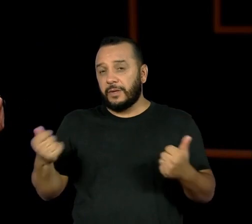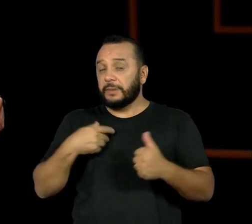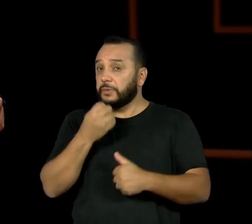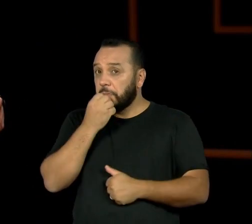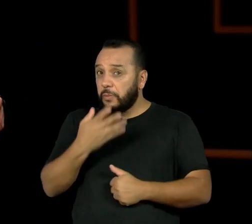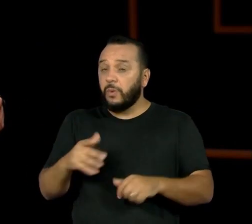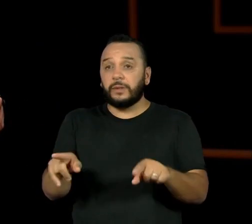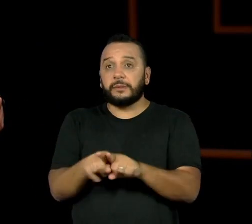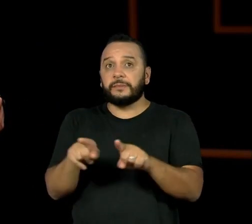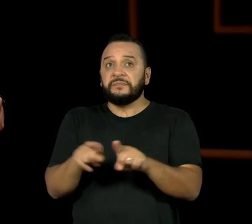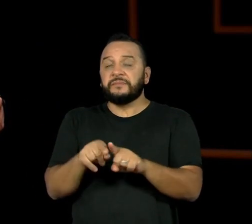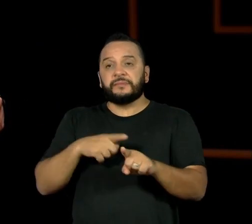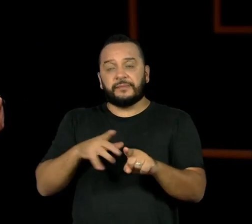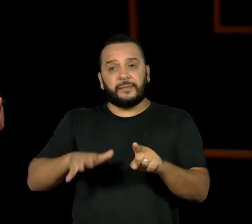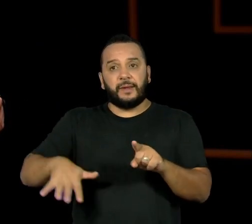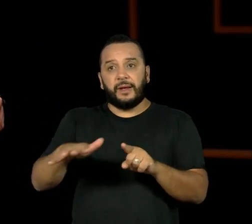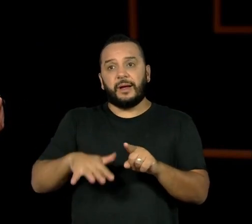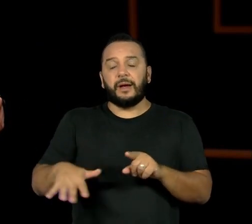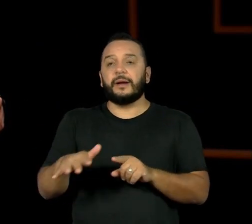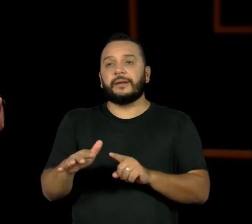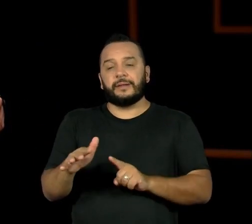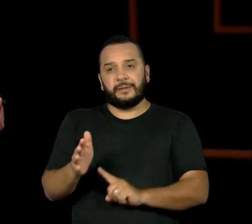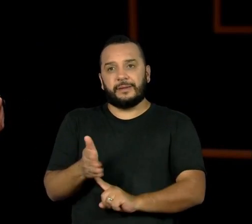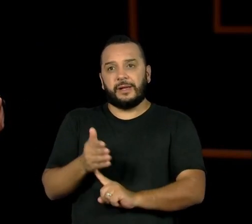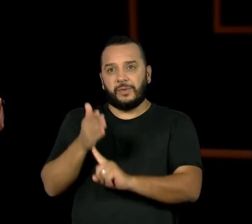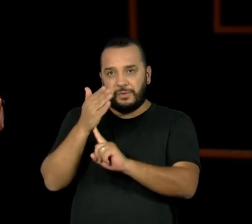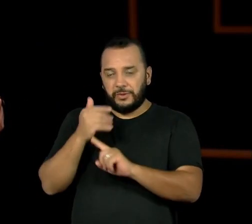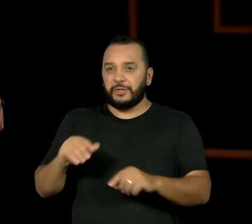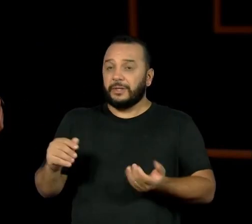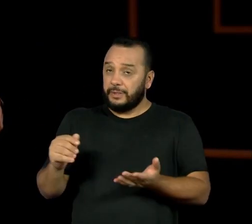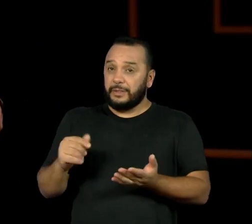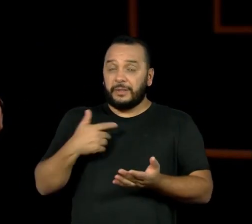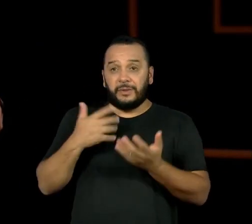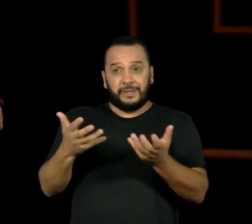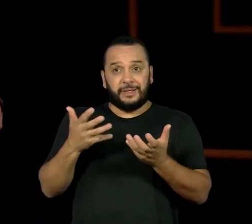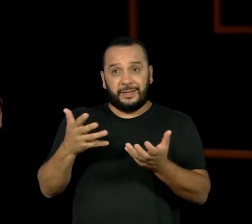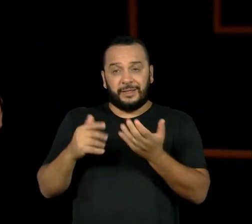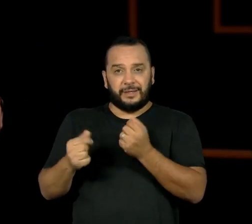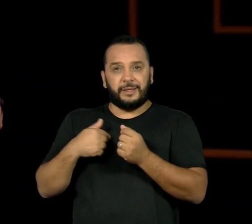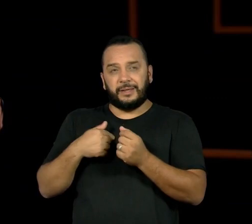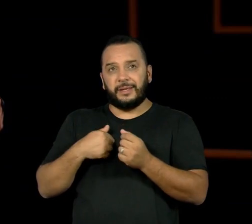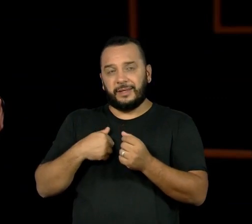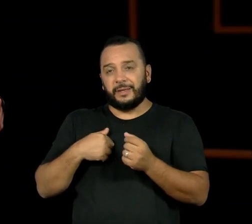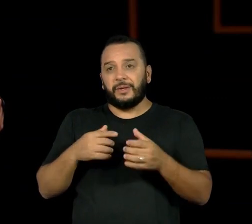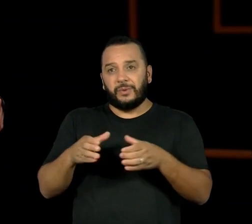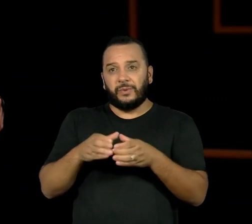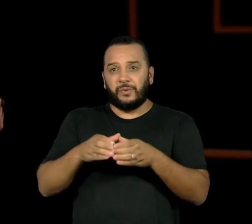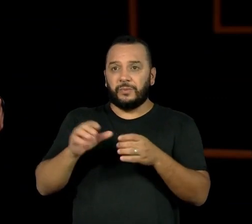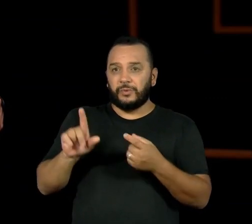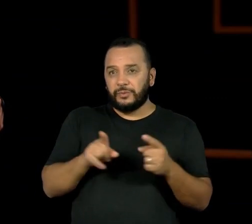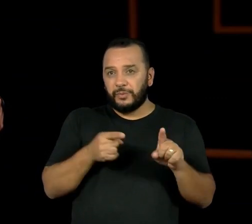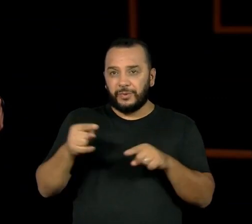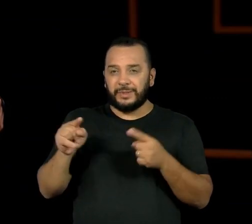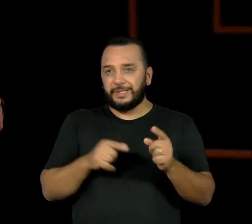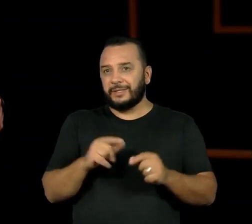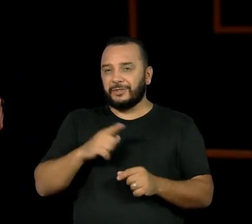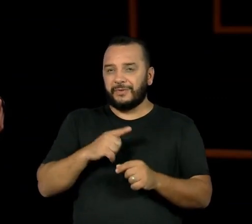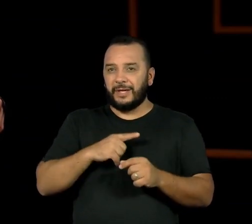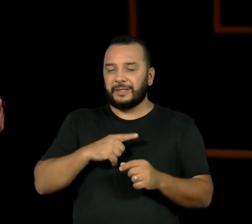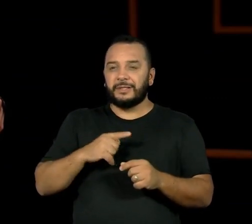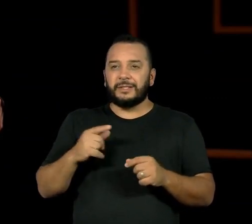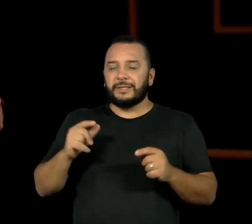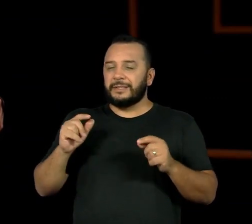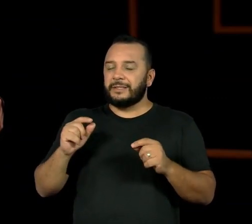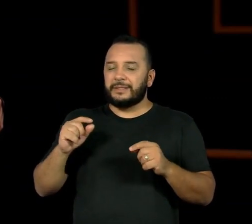parte também tecnológica, que é um cara que está muito atualizado. E eu queria que o disco tivesse muito som, tecnologicamente falando,